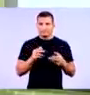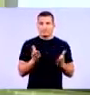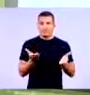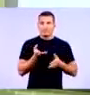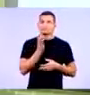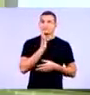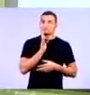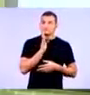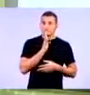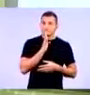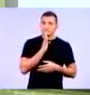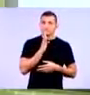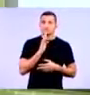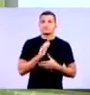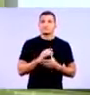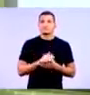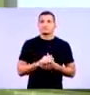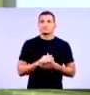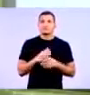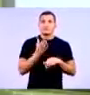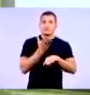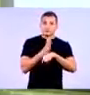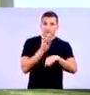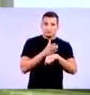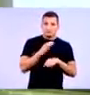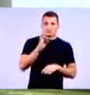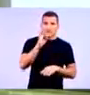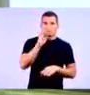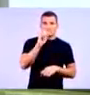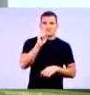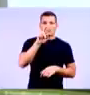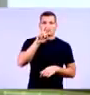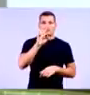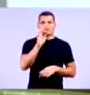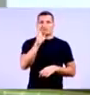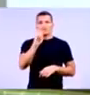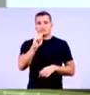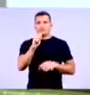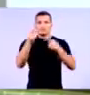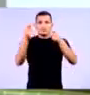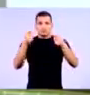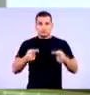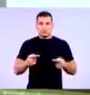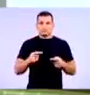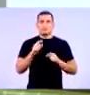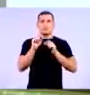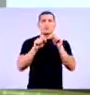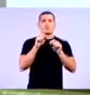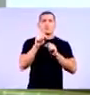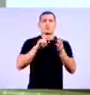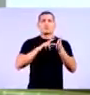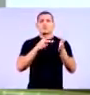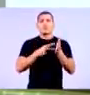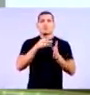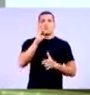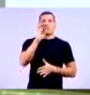conhecer agora a tarefa. Nós temos ainda a tarefa e o questionário. O que significa a